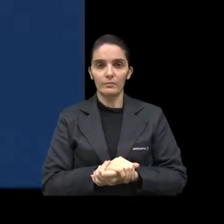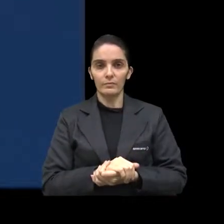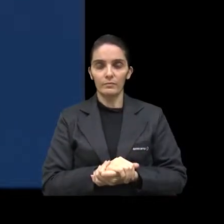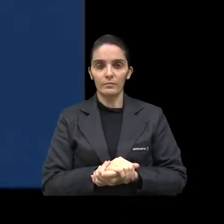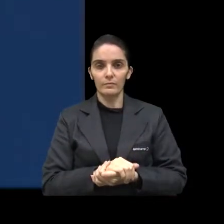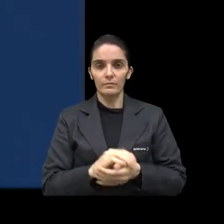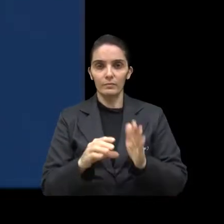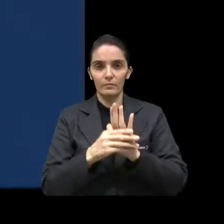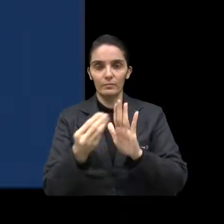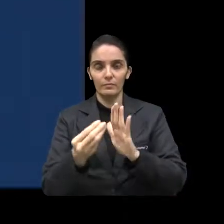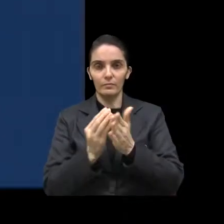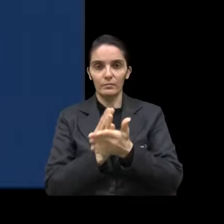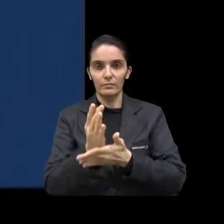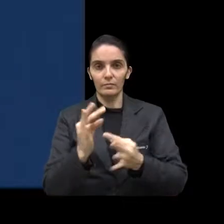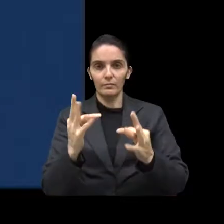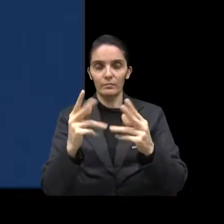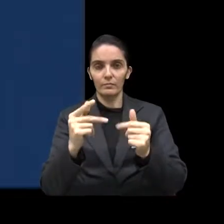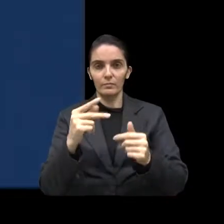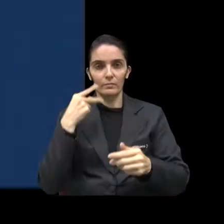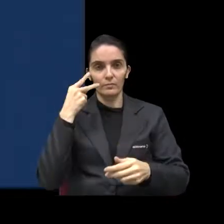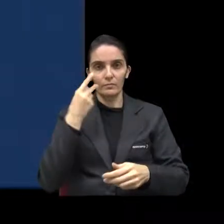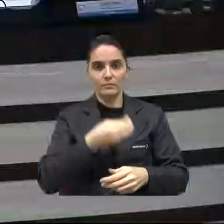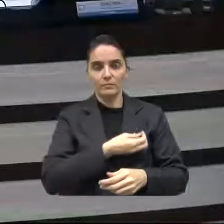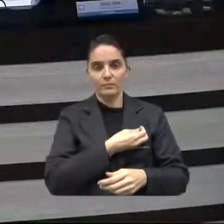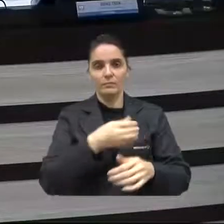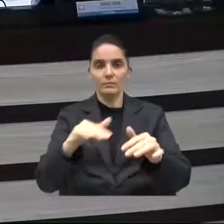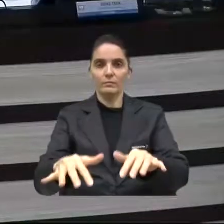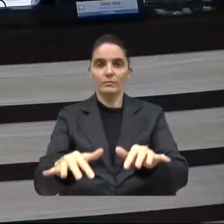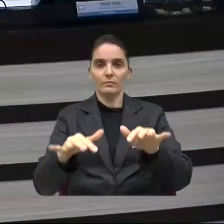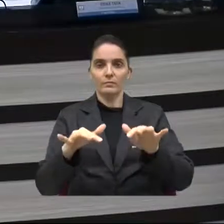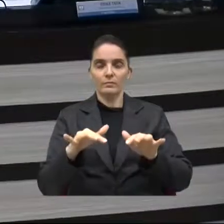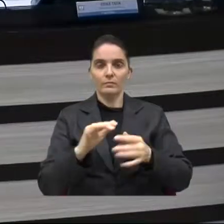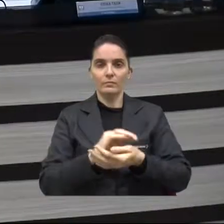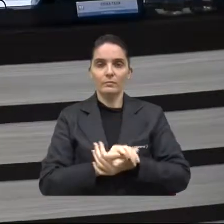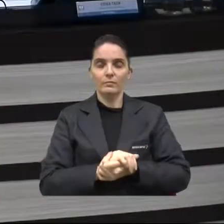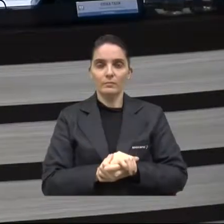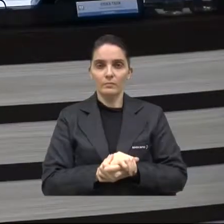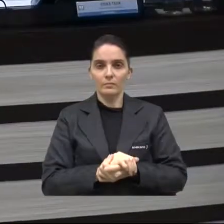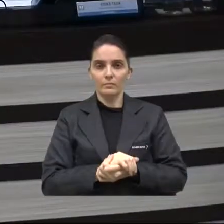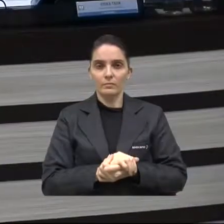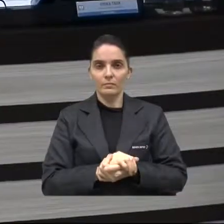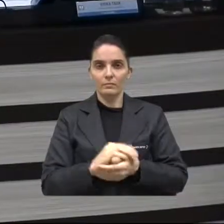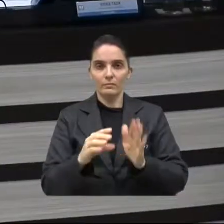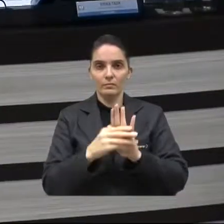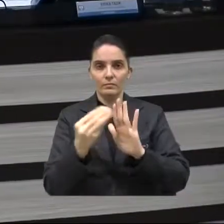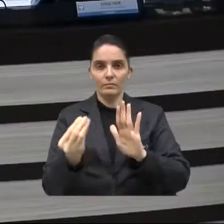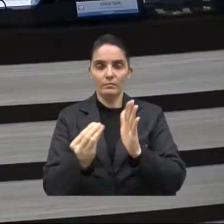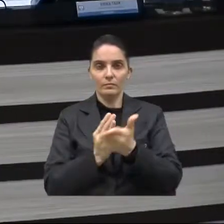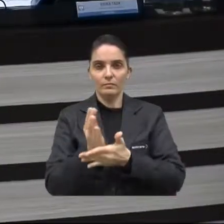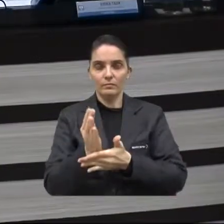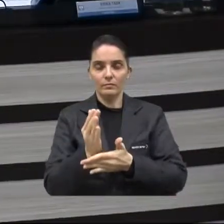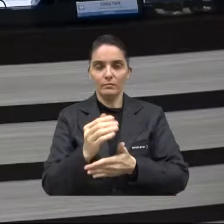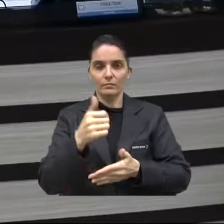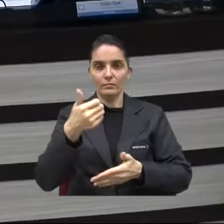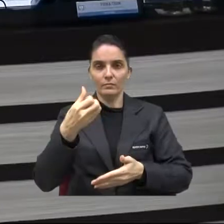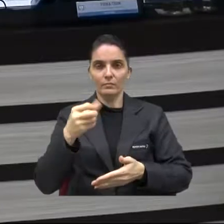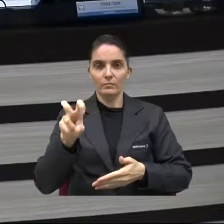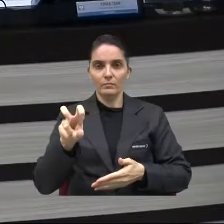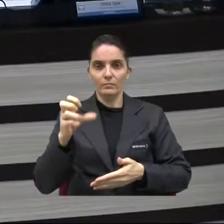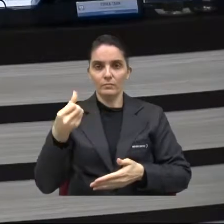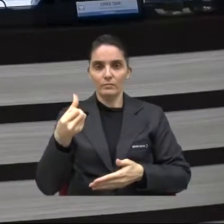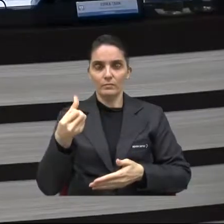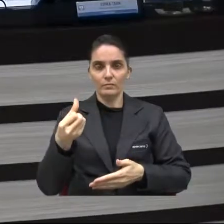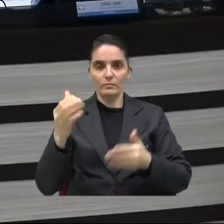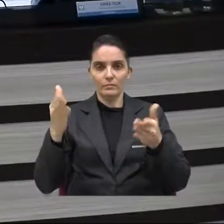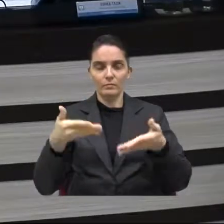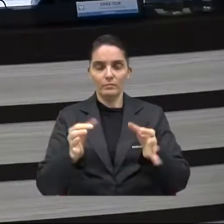A emenda foi aprovada por todos os vereadores presentes no plenário. Aprovada a emenda 156. Agora,